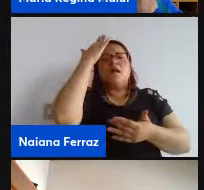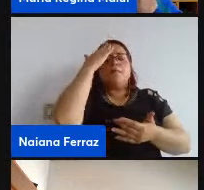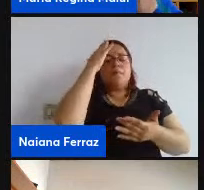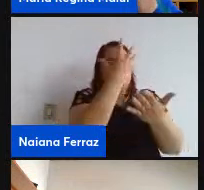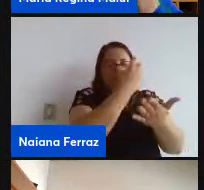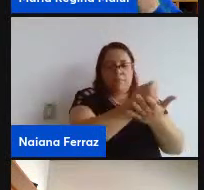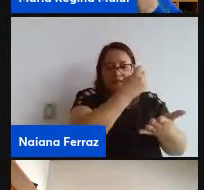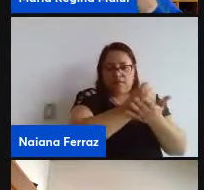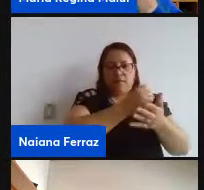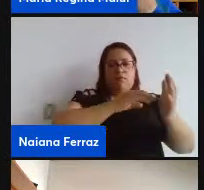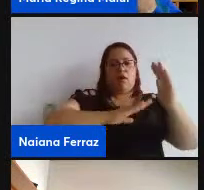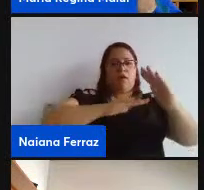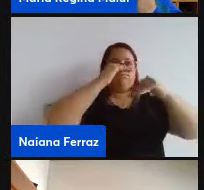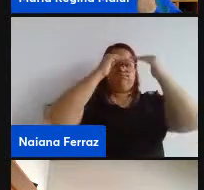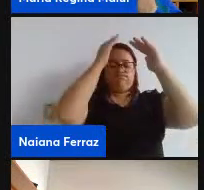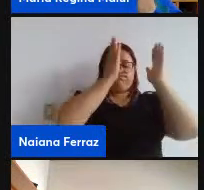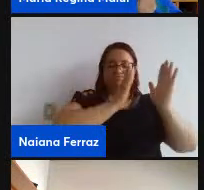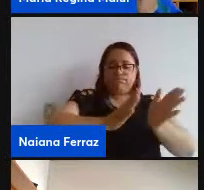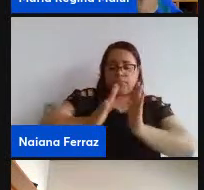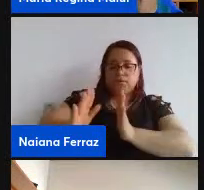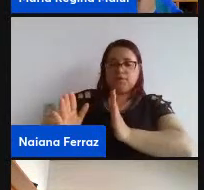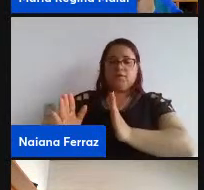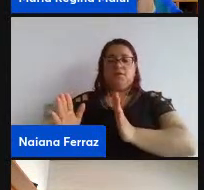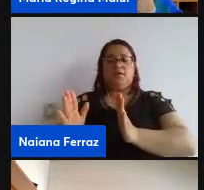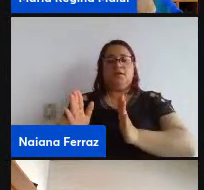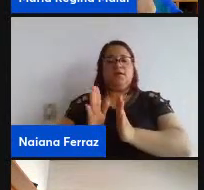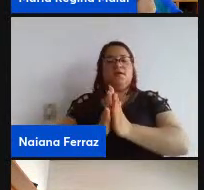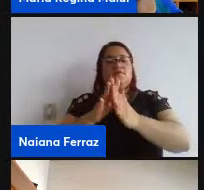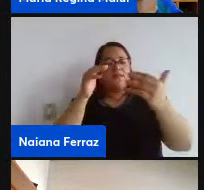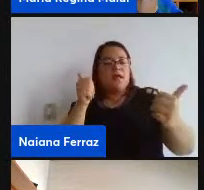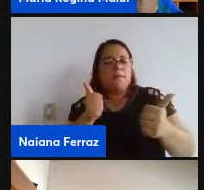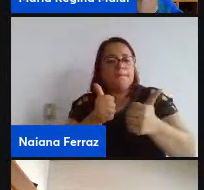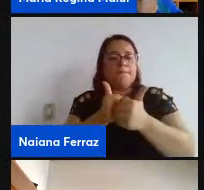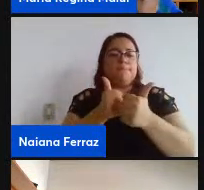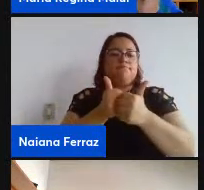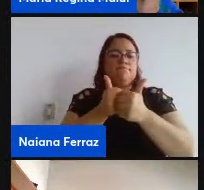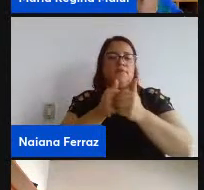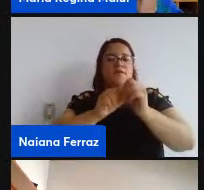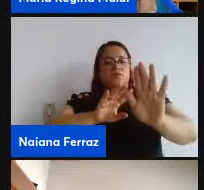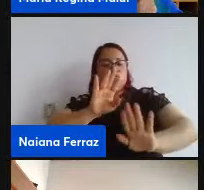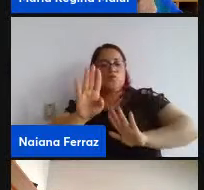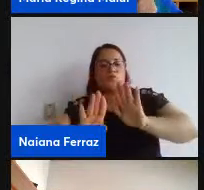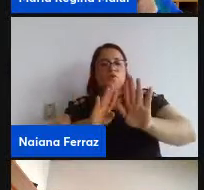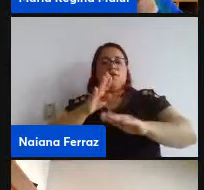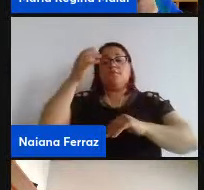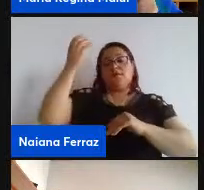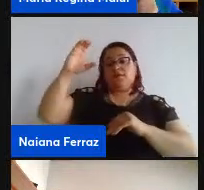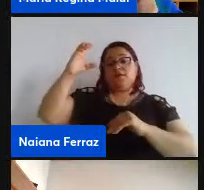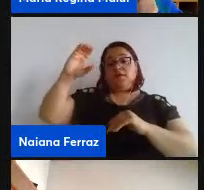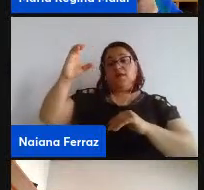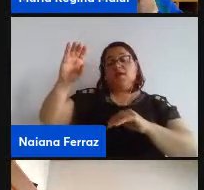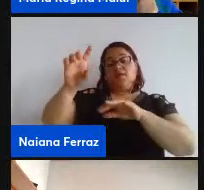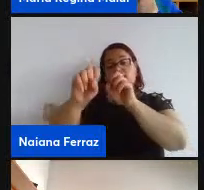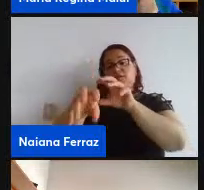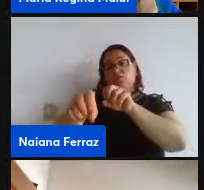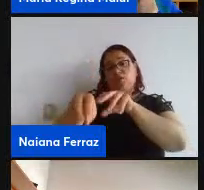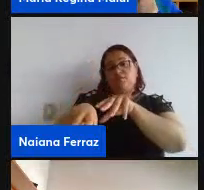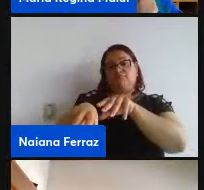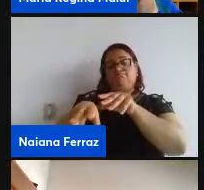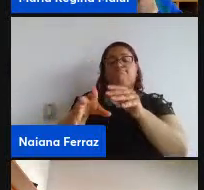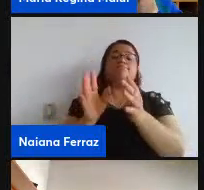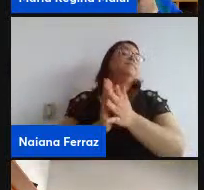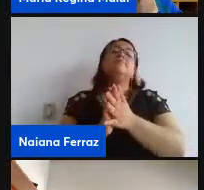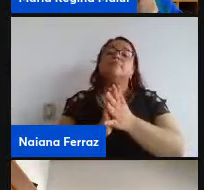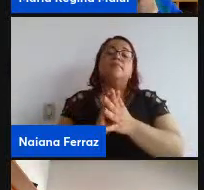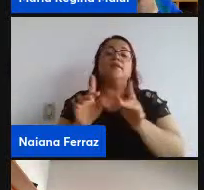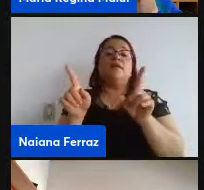ensino, e que estaria ali bem próximo, né, sendo muito cuidado pelas ciências da educação, né, ou até por ramos